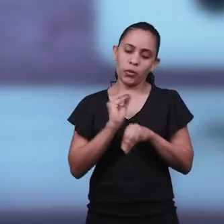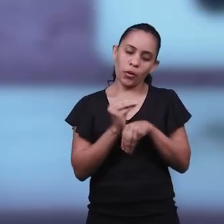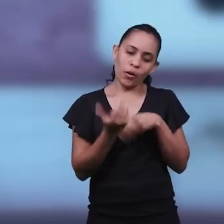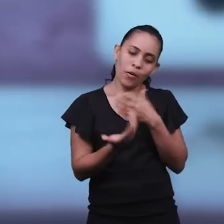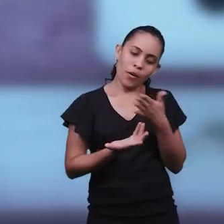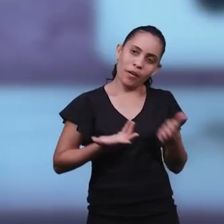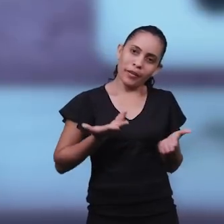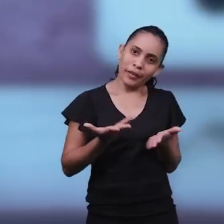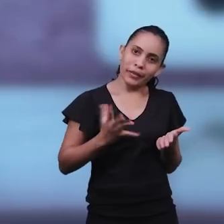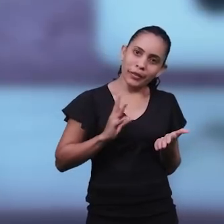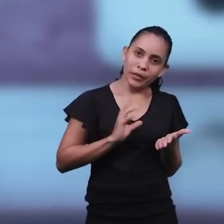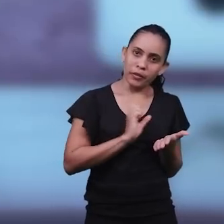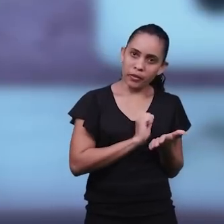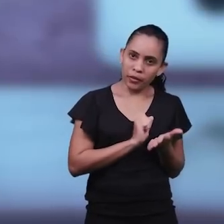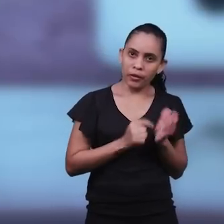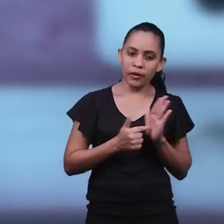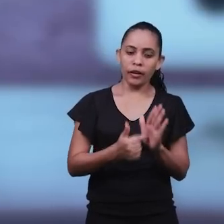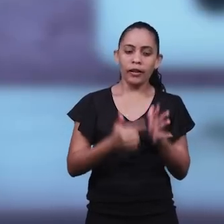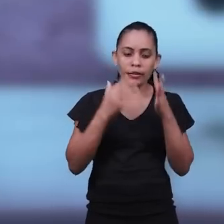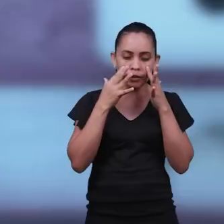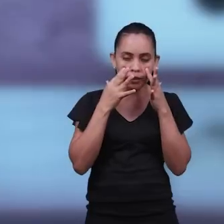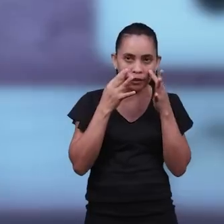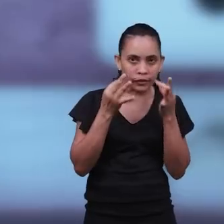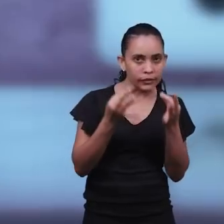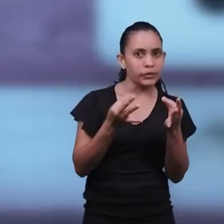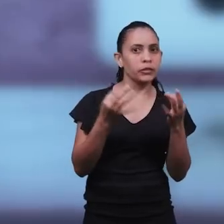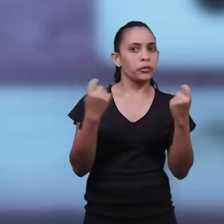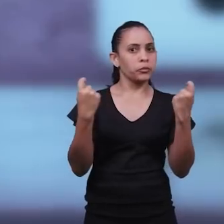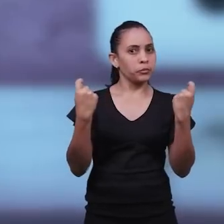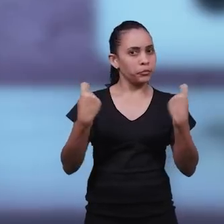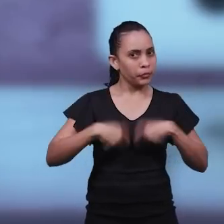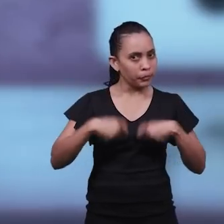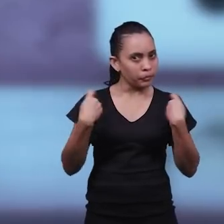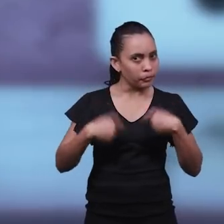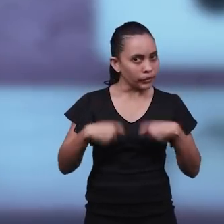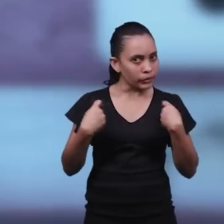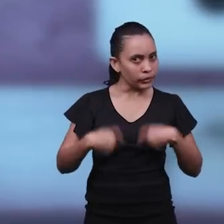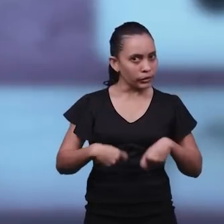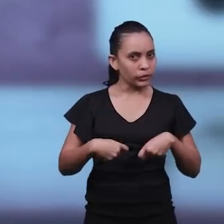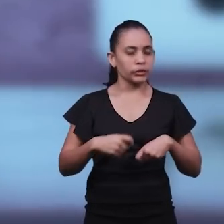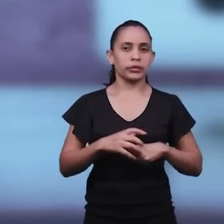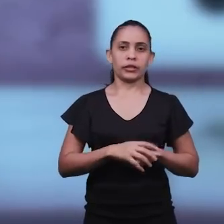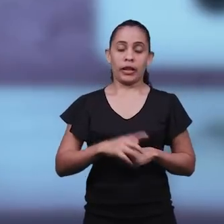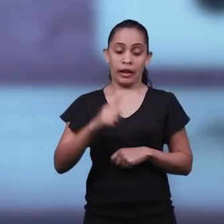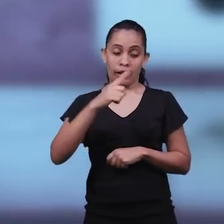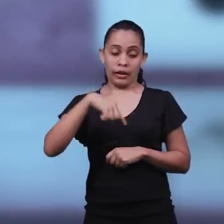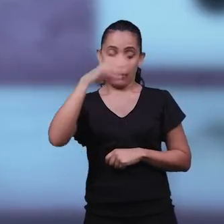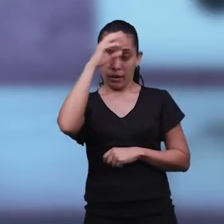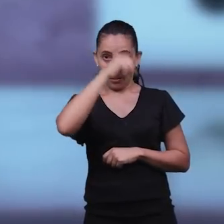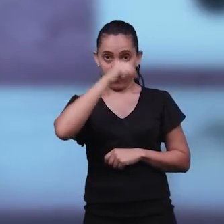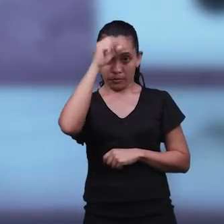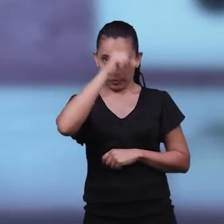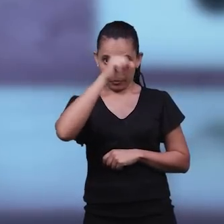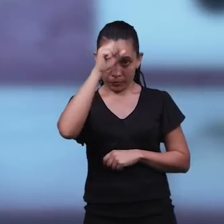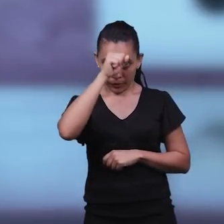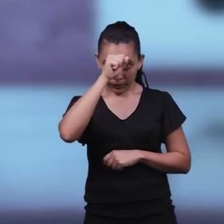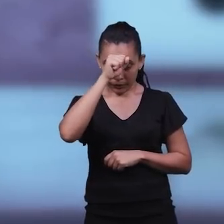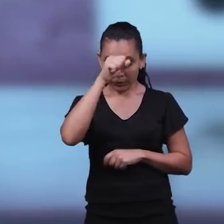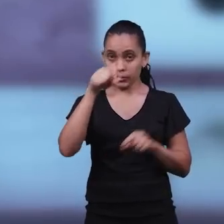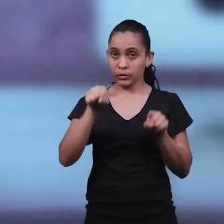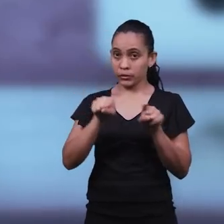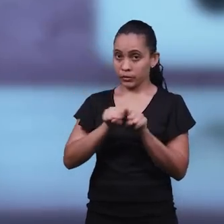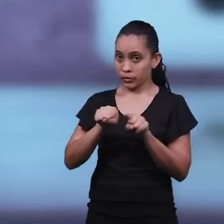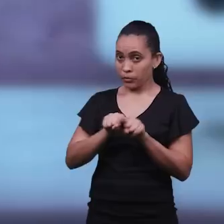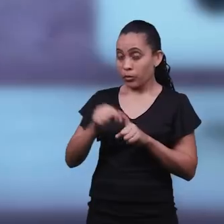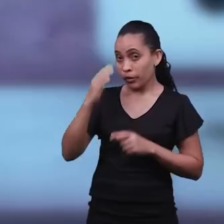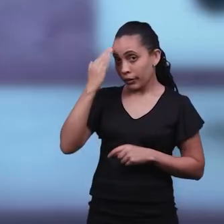das bases do fenômeno da atenção, fenômeno necessário para que as crianças aprendam. E